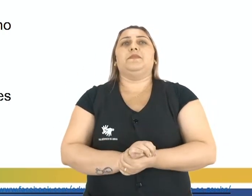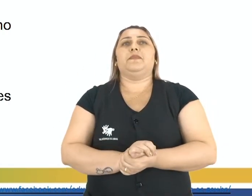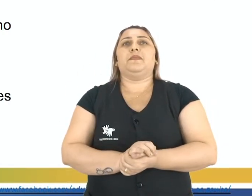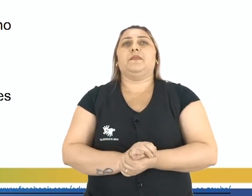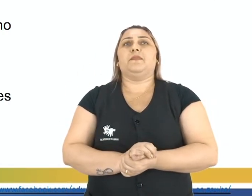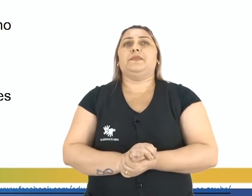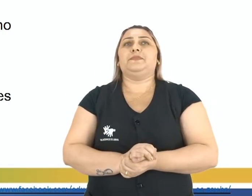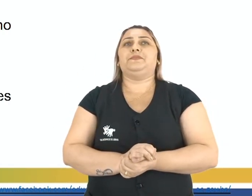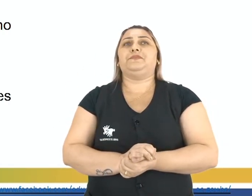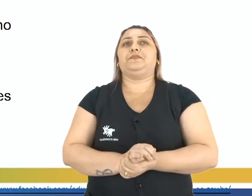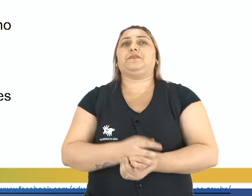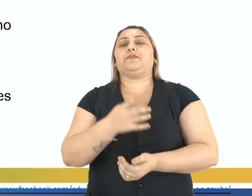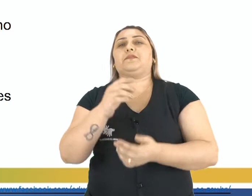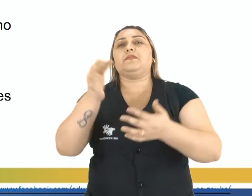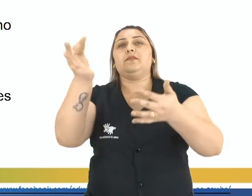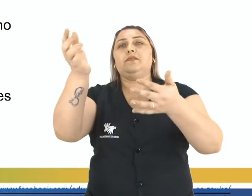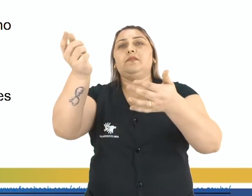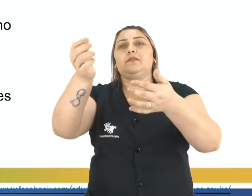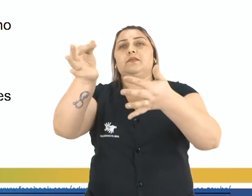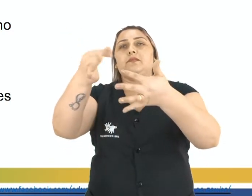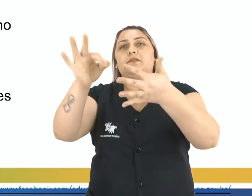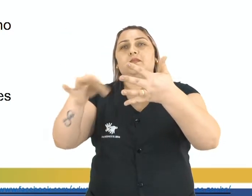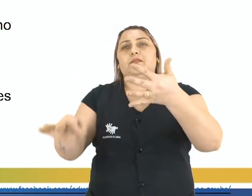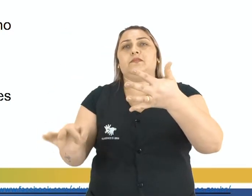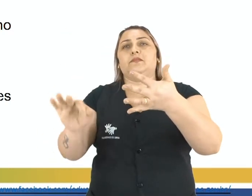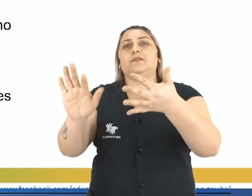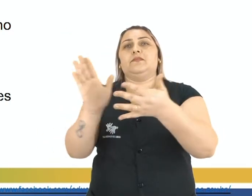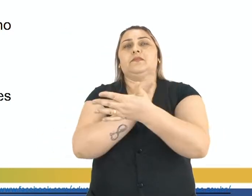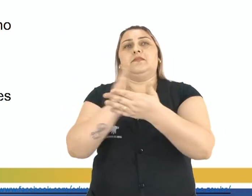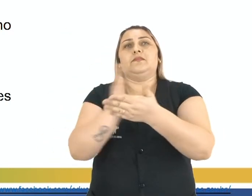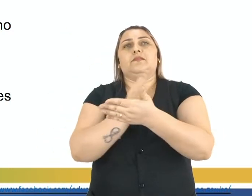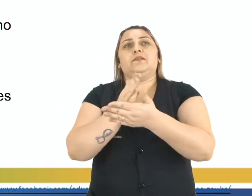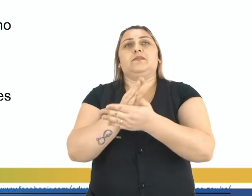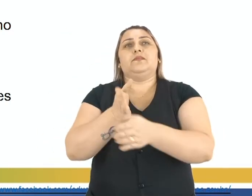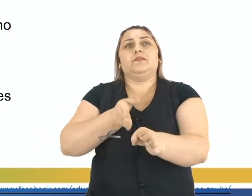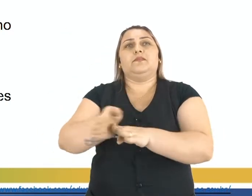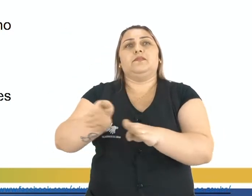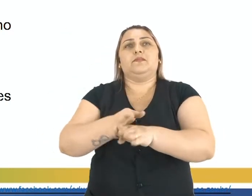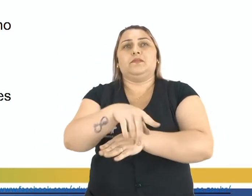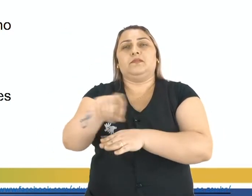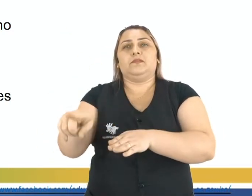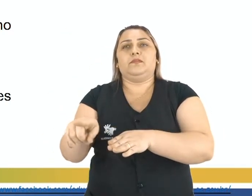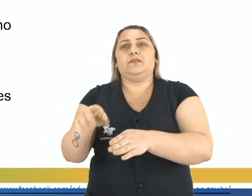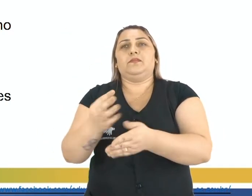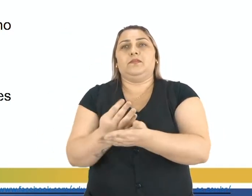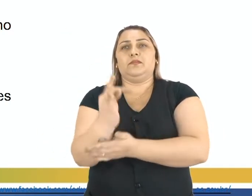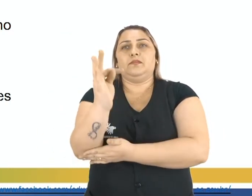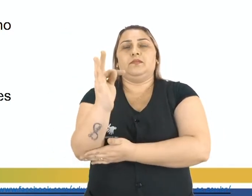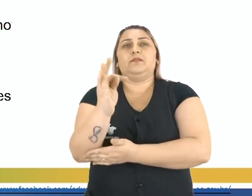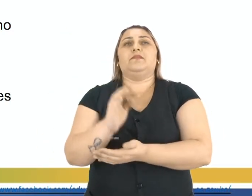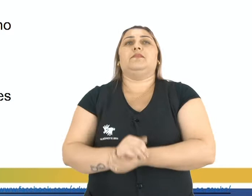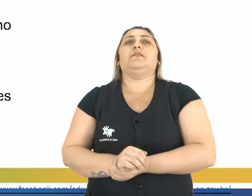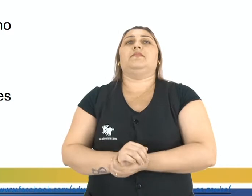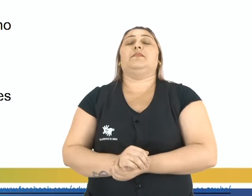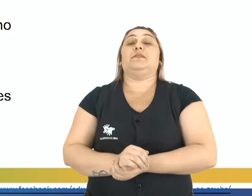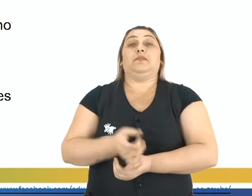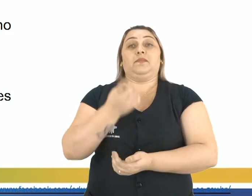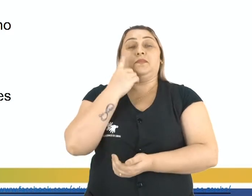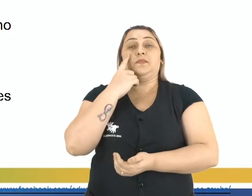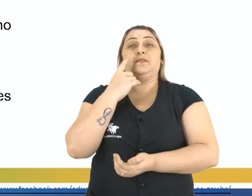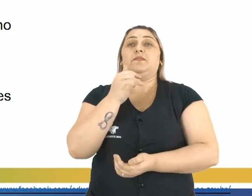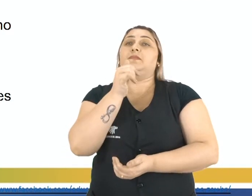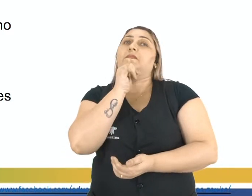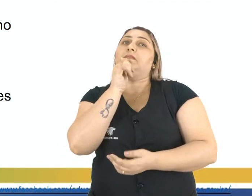Eu enumerei alguns para orientar vocês na hora de fazer a defesa da sua tese. Vocês podem